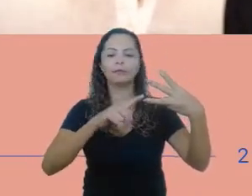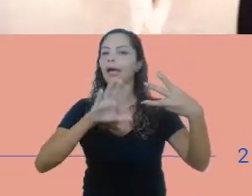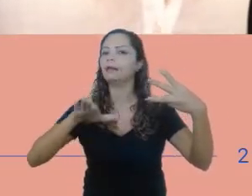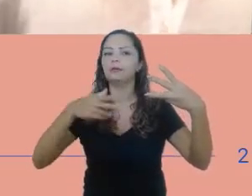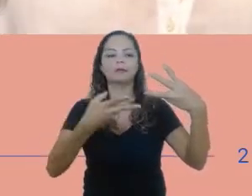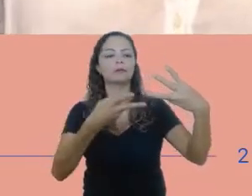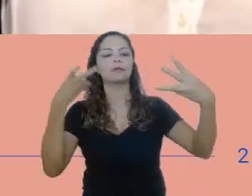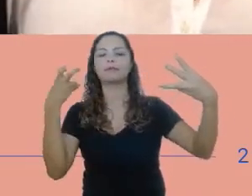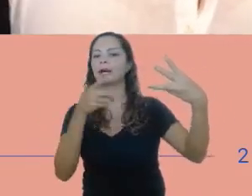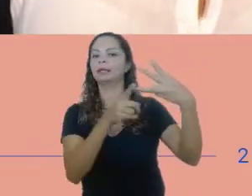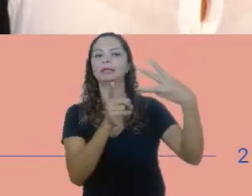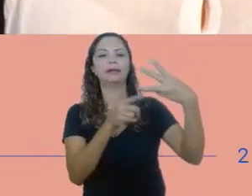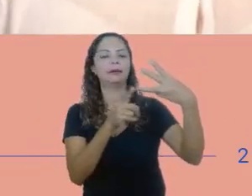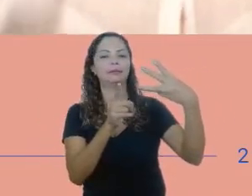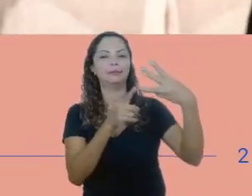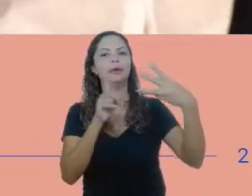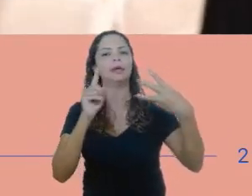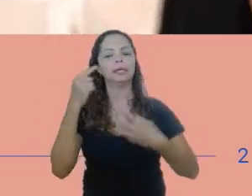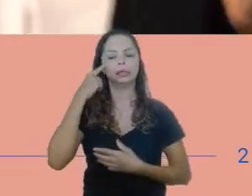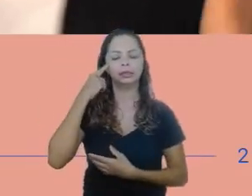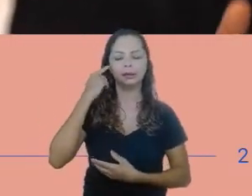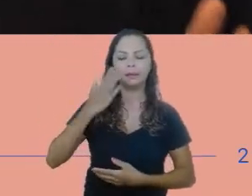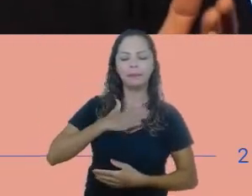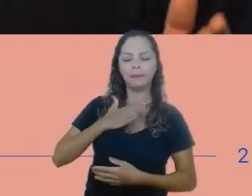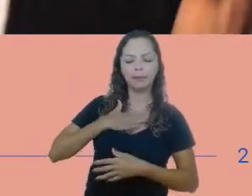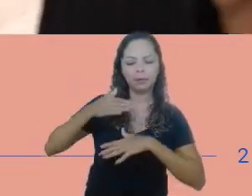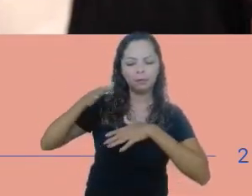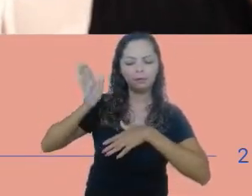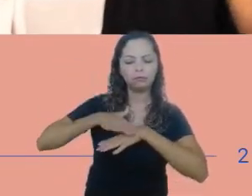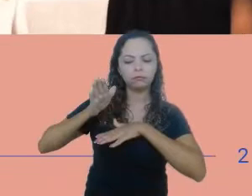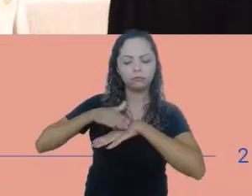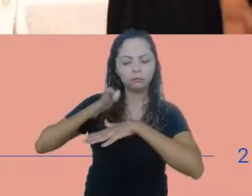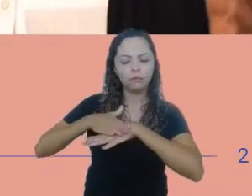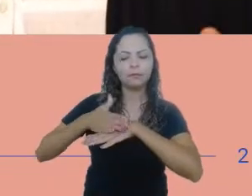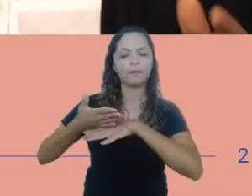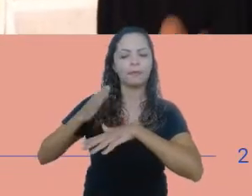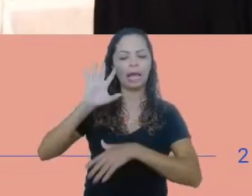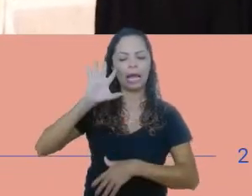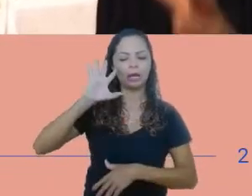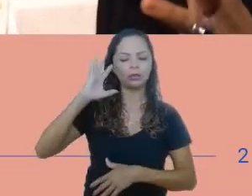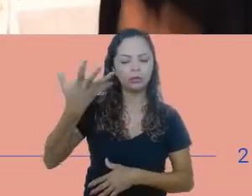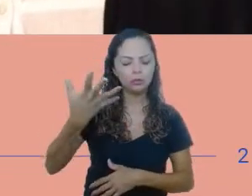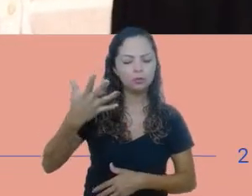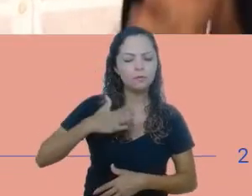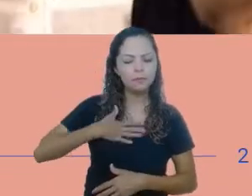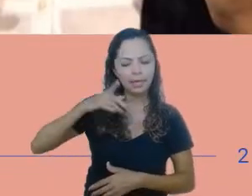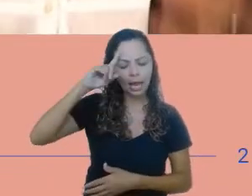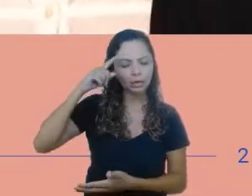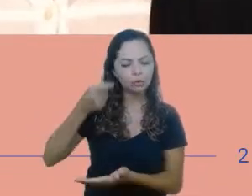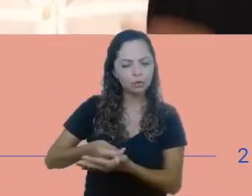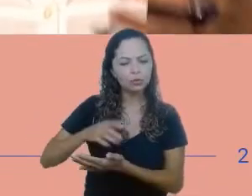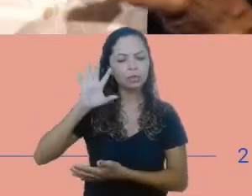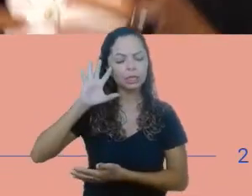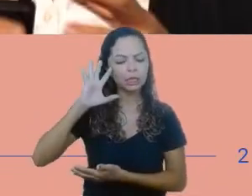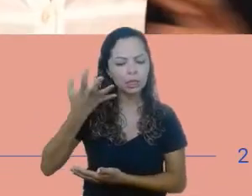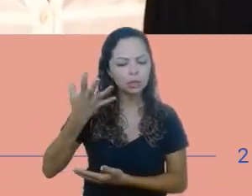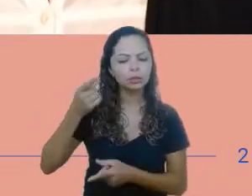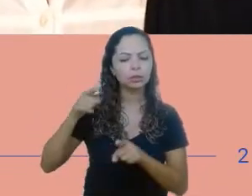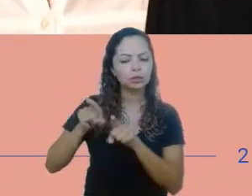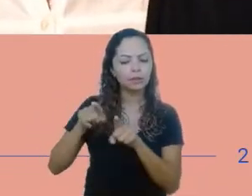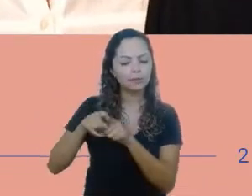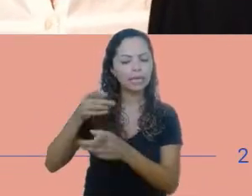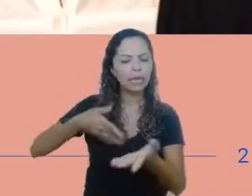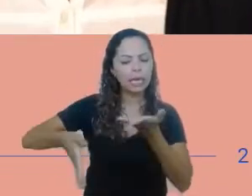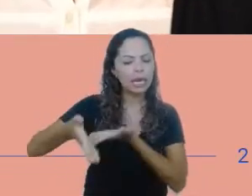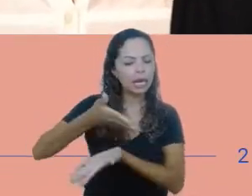a rever valores atitudes e relações quando a gente fala de Economia circular a gente está falando de novas relações